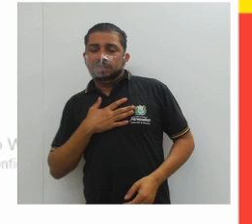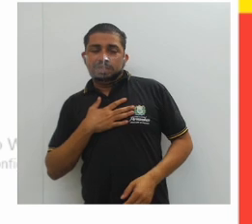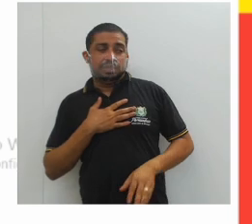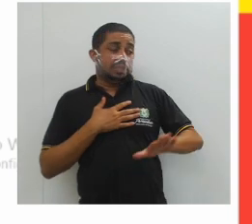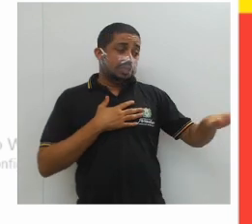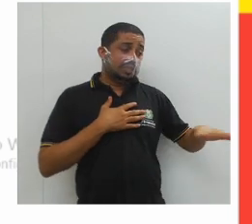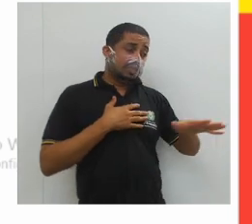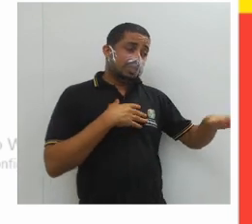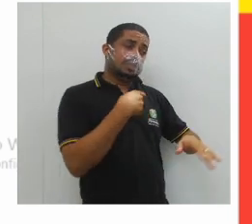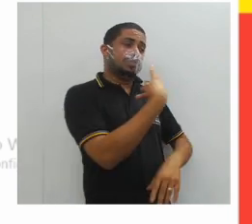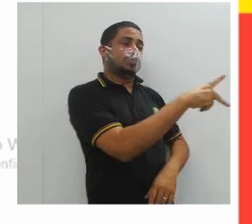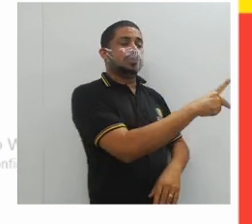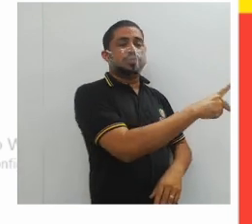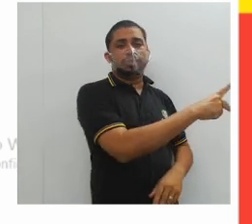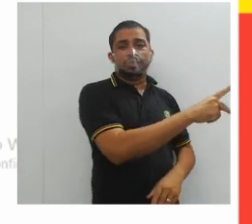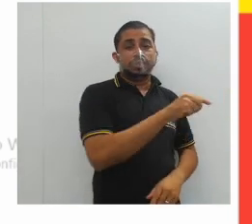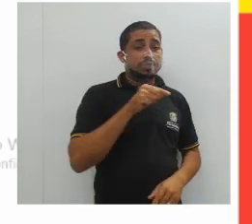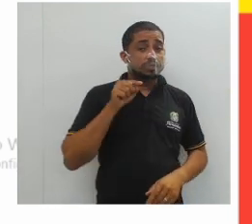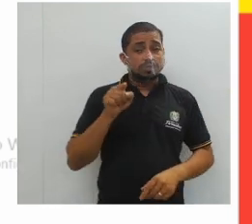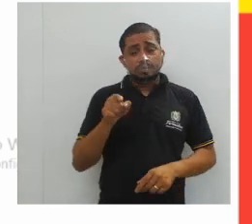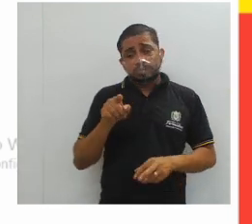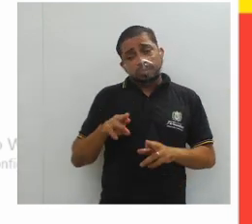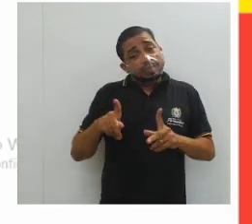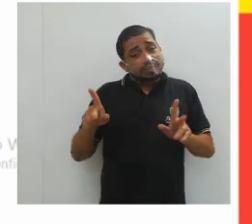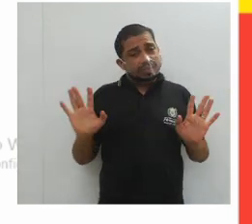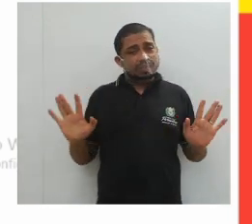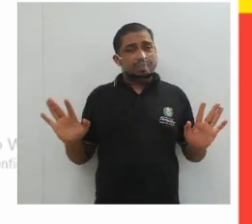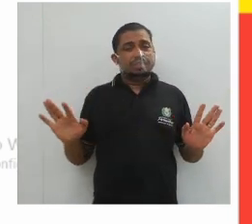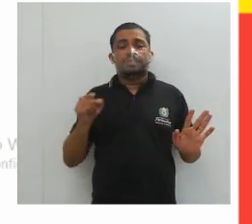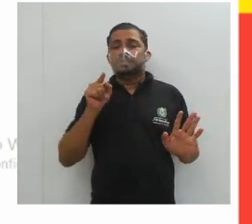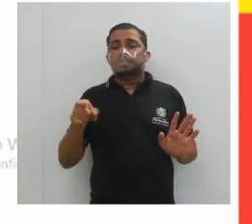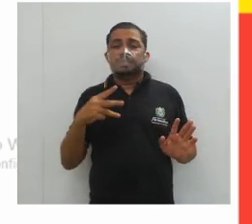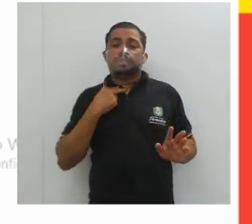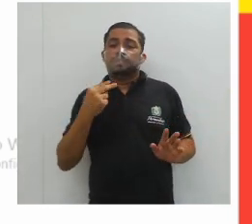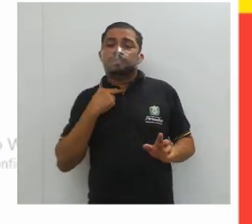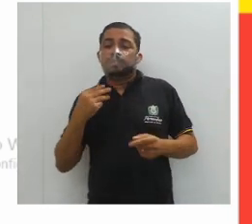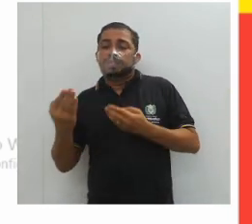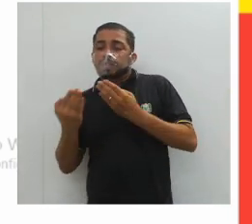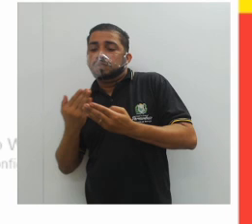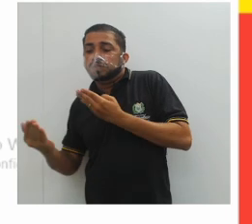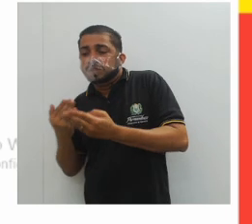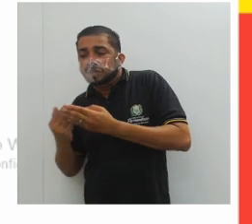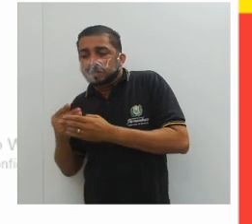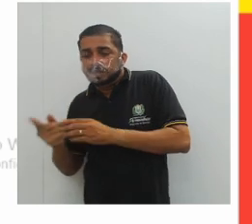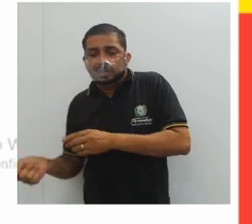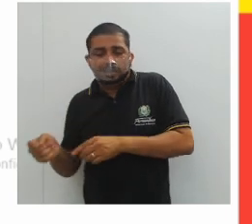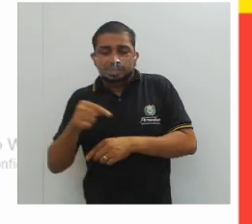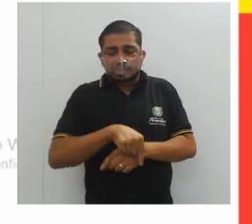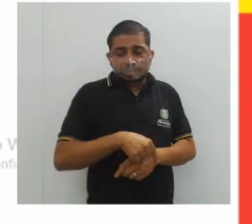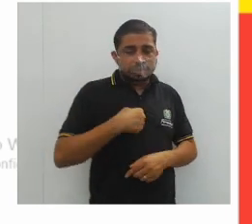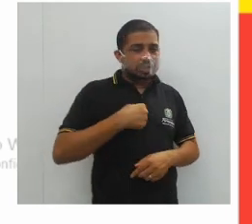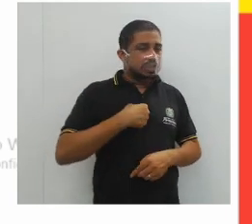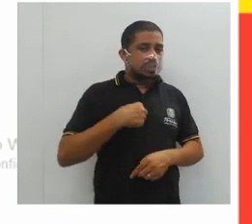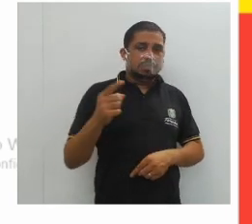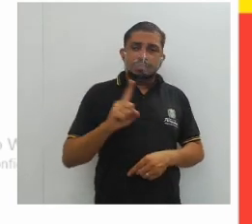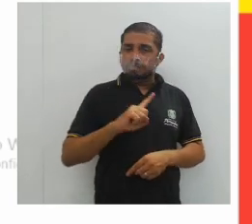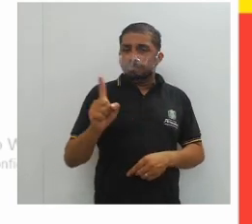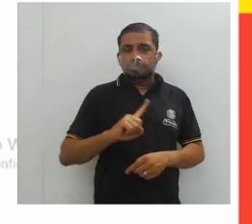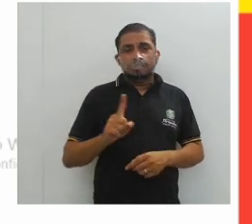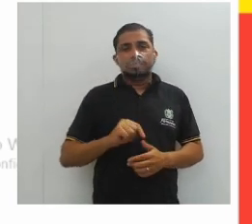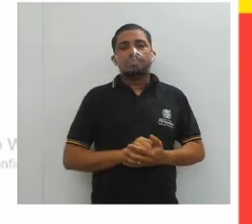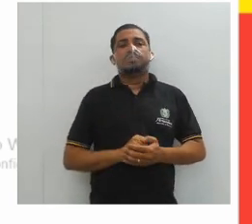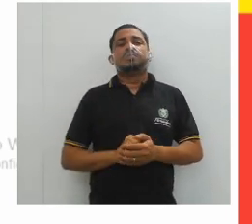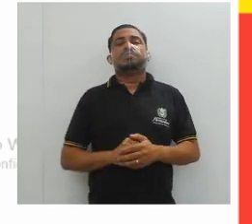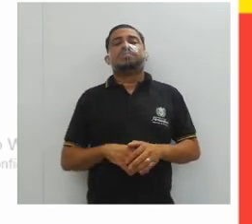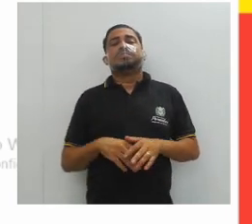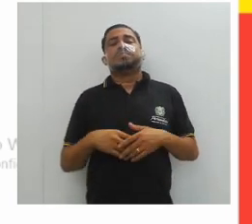aquela área aqui é sua. O diferencial é esse. Você não pode negociar de jeito nenhum aqui onde eu faço a minha negociação,